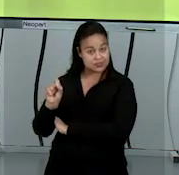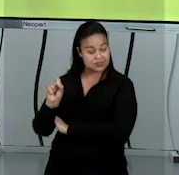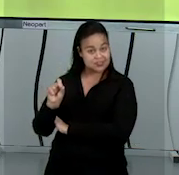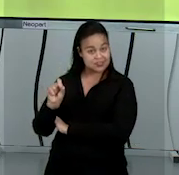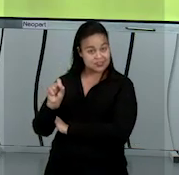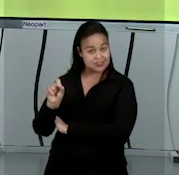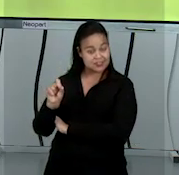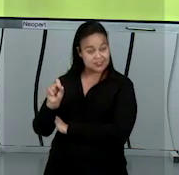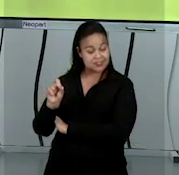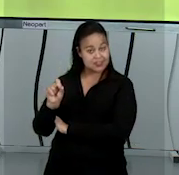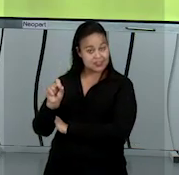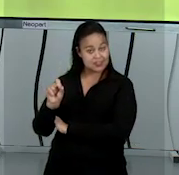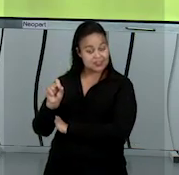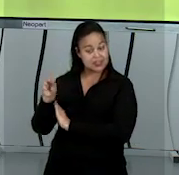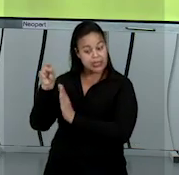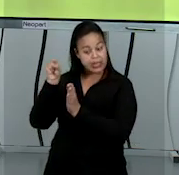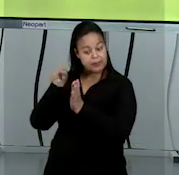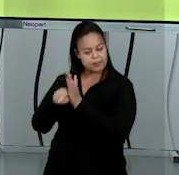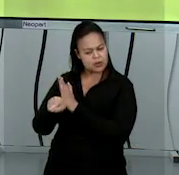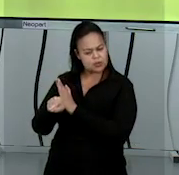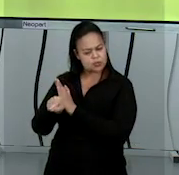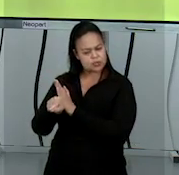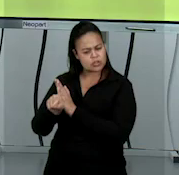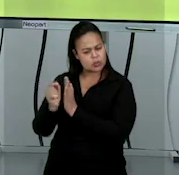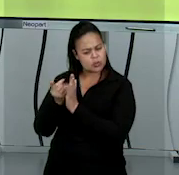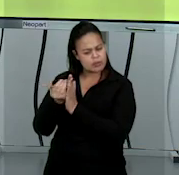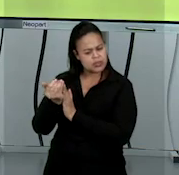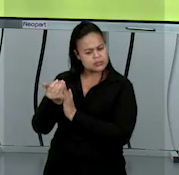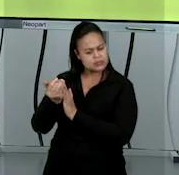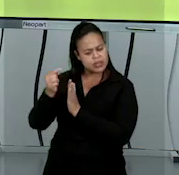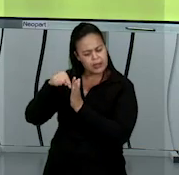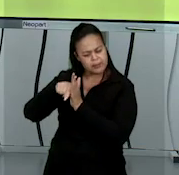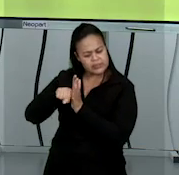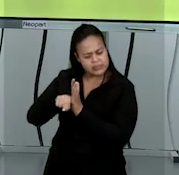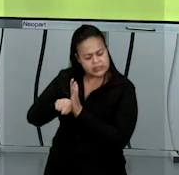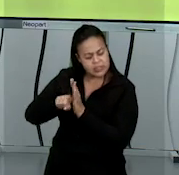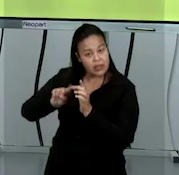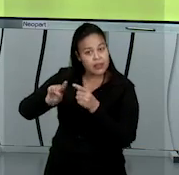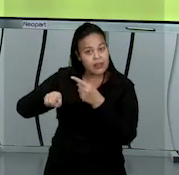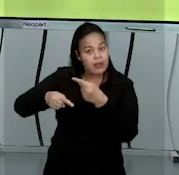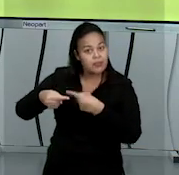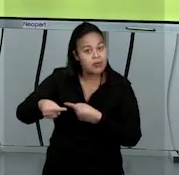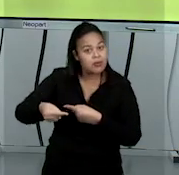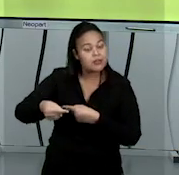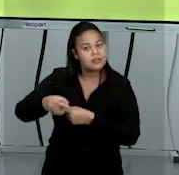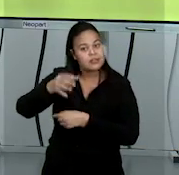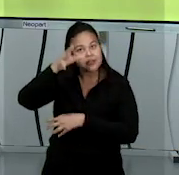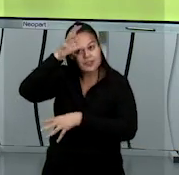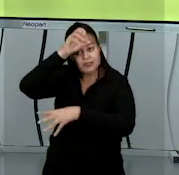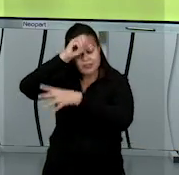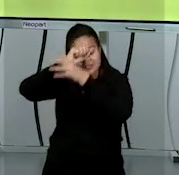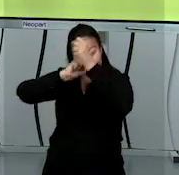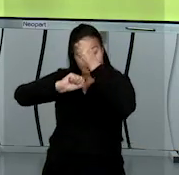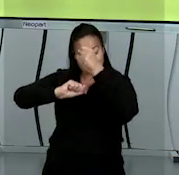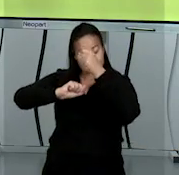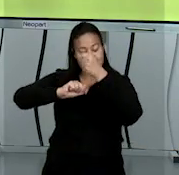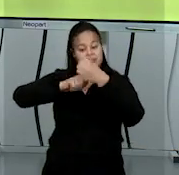motor que aciona a pesquisa e o estudo, e a aprendizagem, e a leitura. Vamos lá.